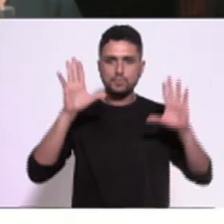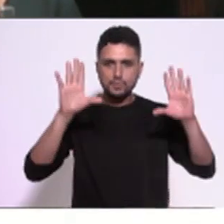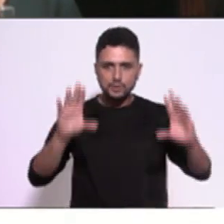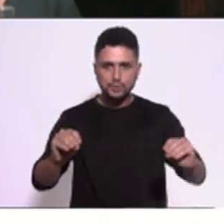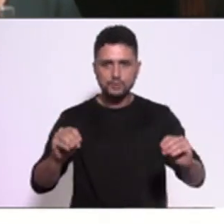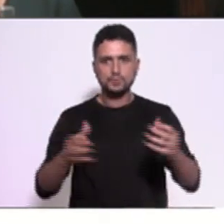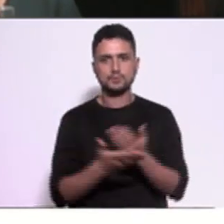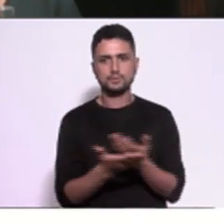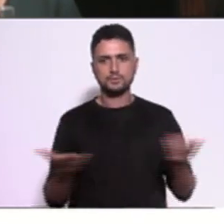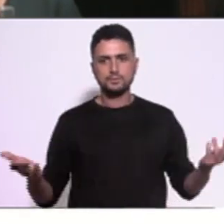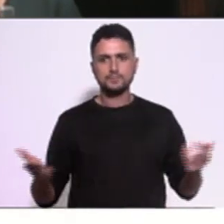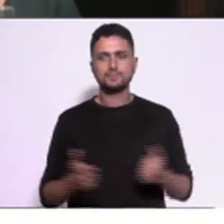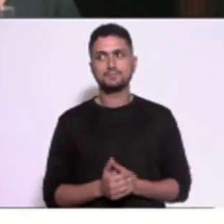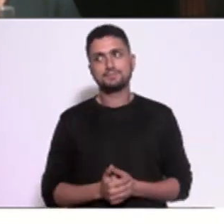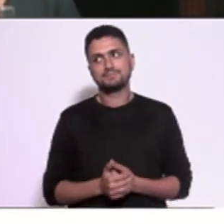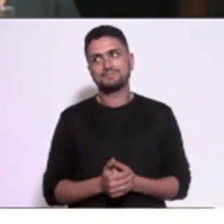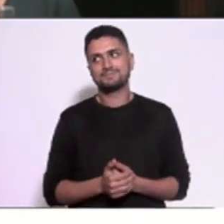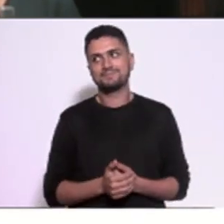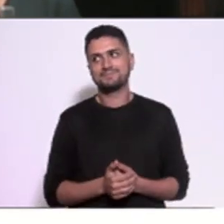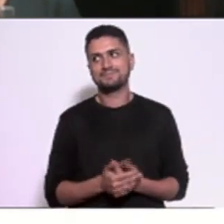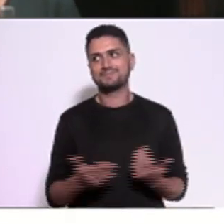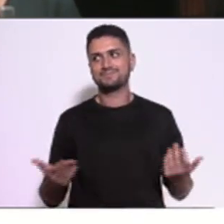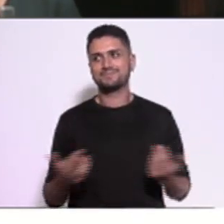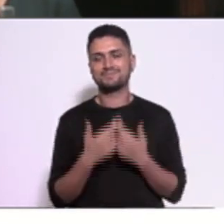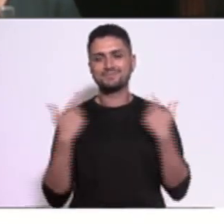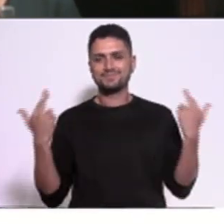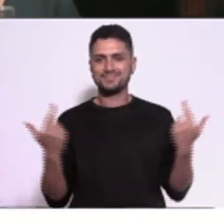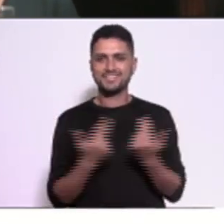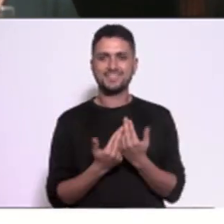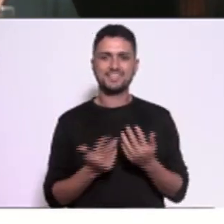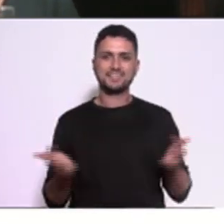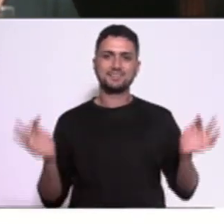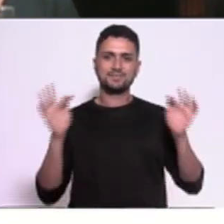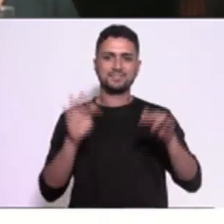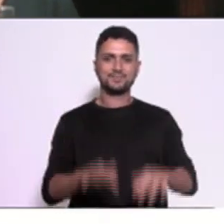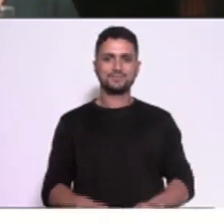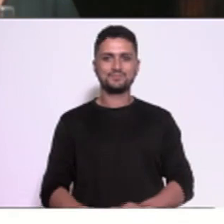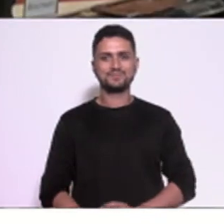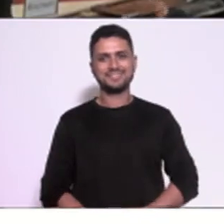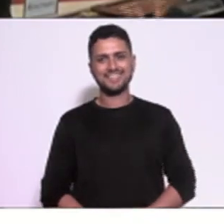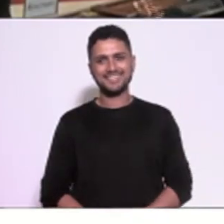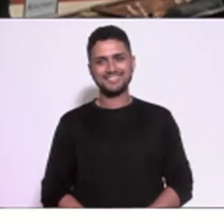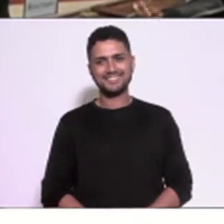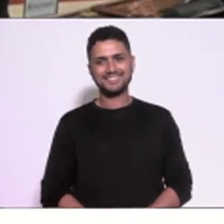todos uma boa noite. Declaro encerrada a sessão.